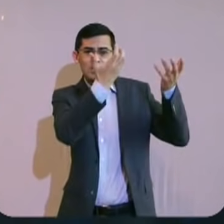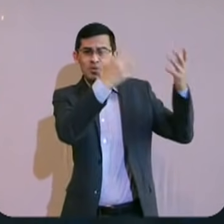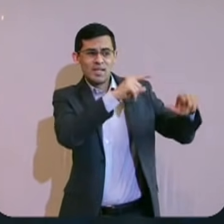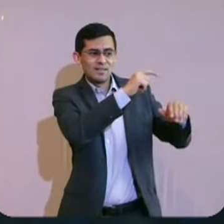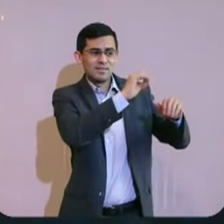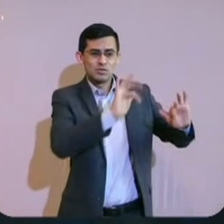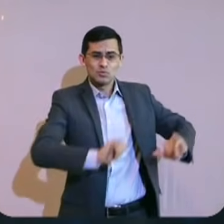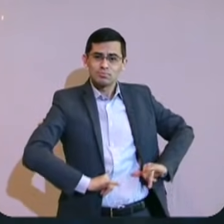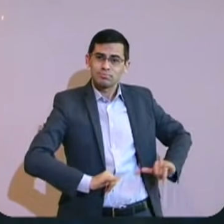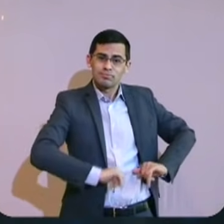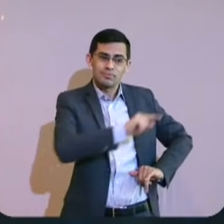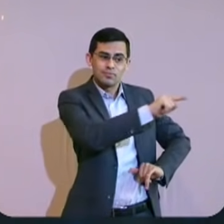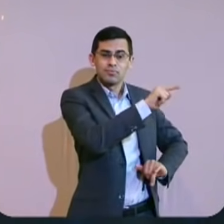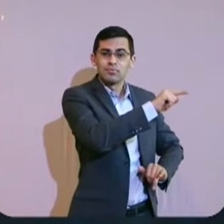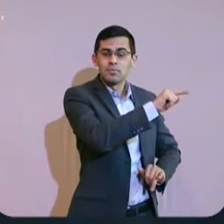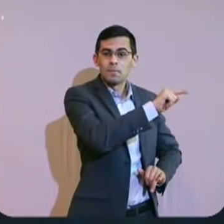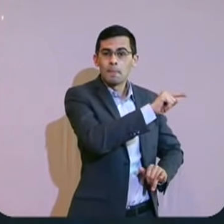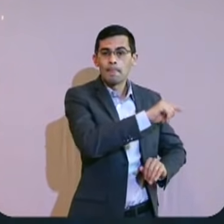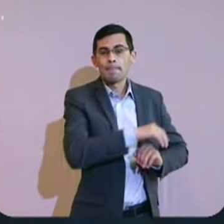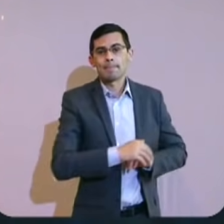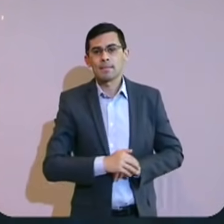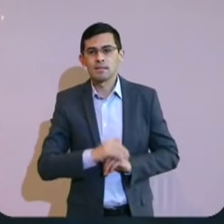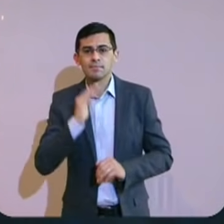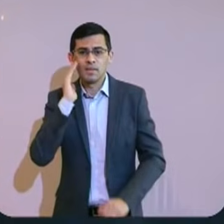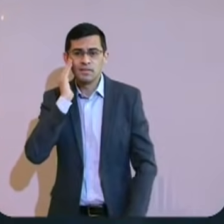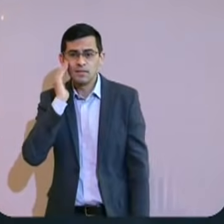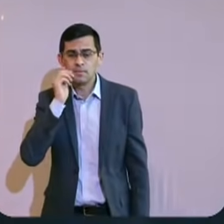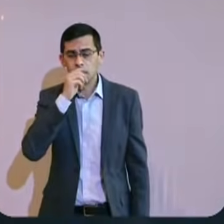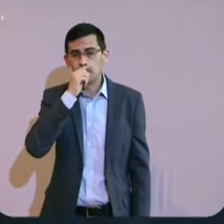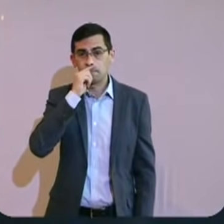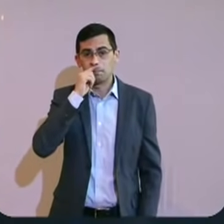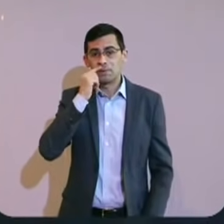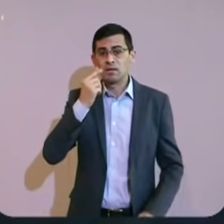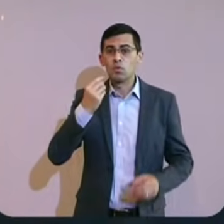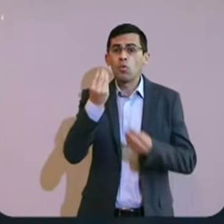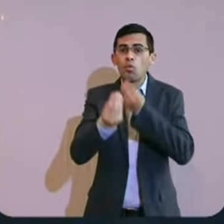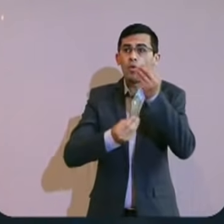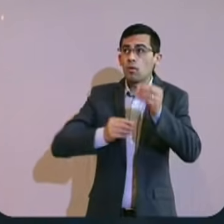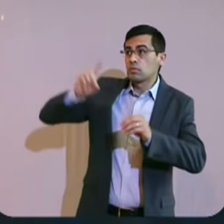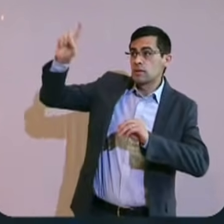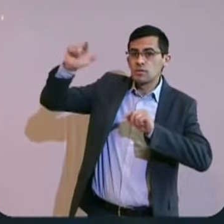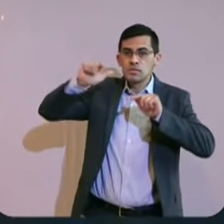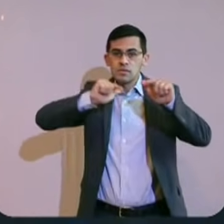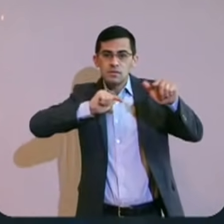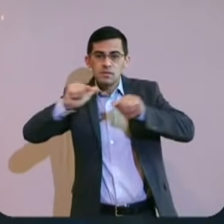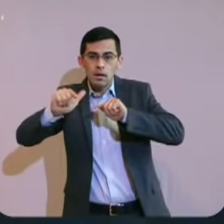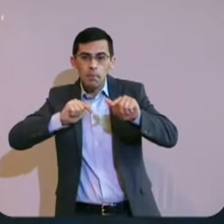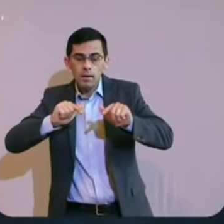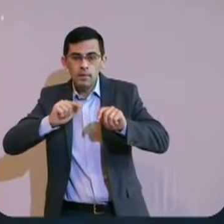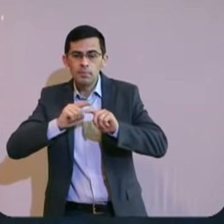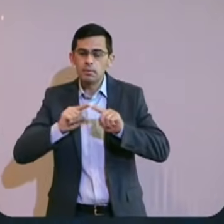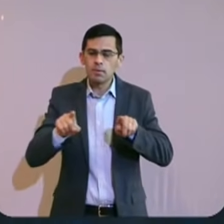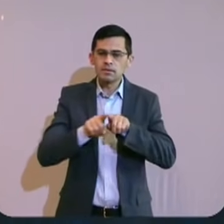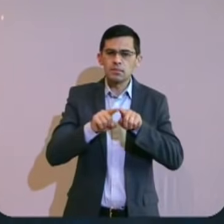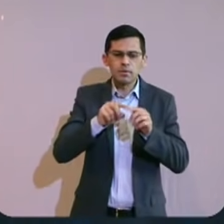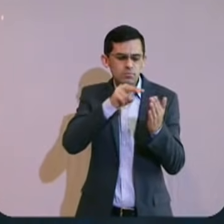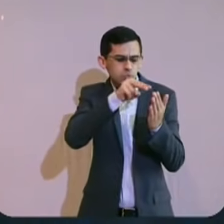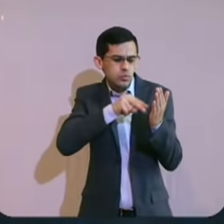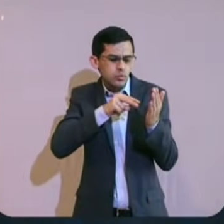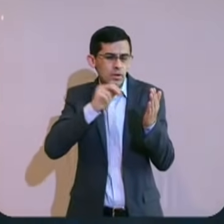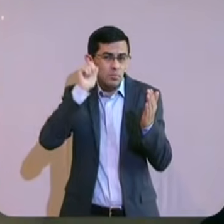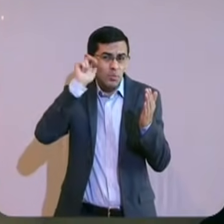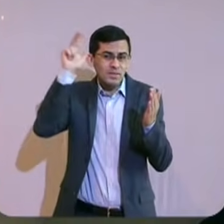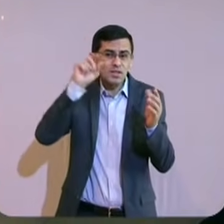isso para ela. Está entendendo a dinâmica de Deus? Aí eu vou olhar para Moisés e